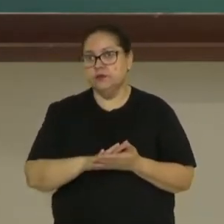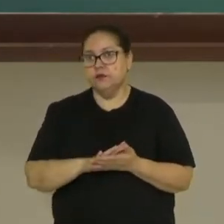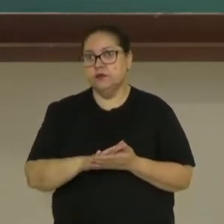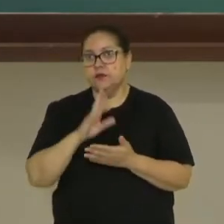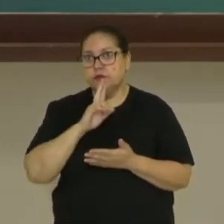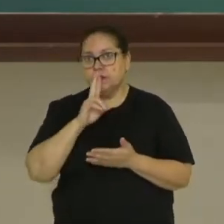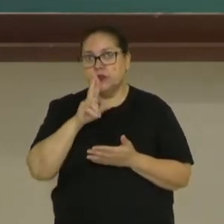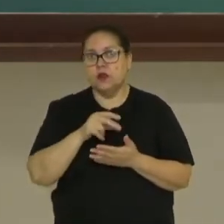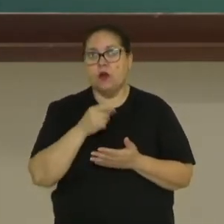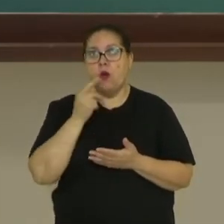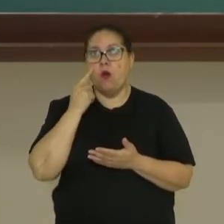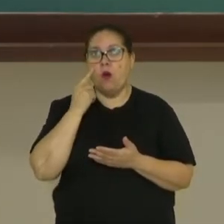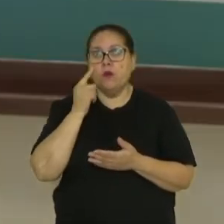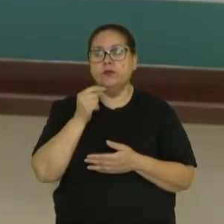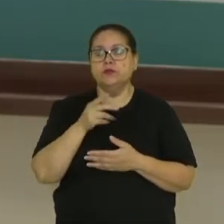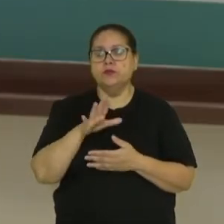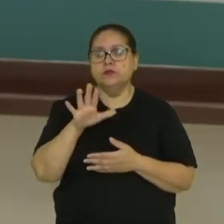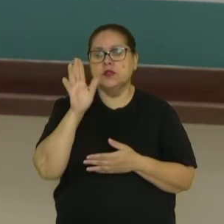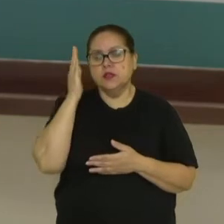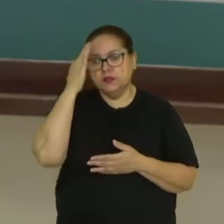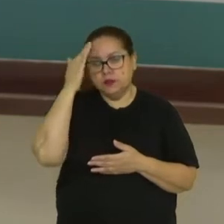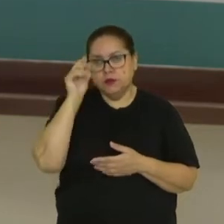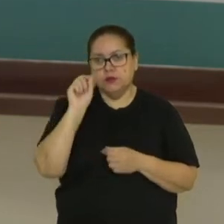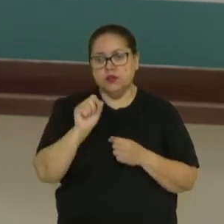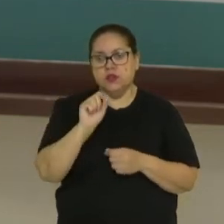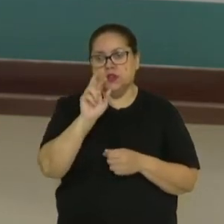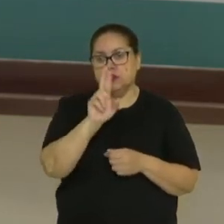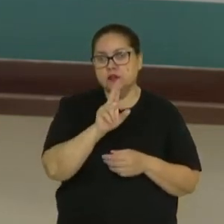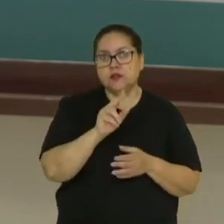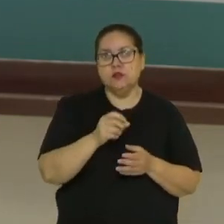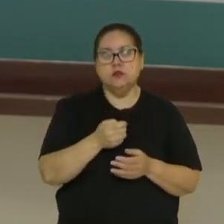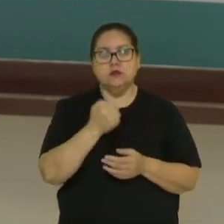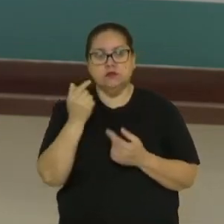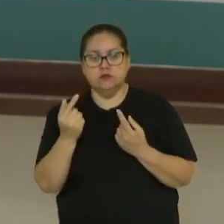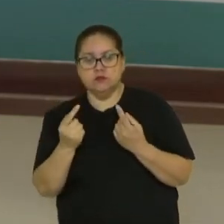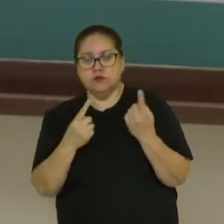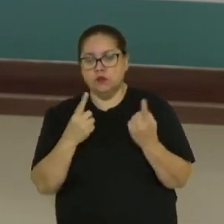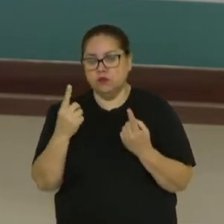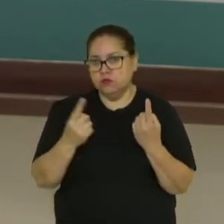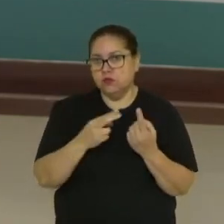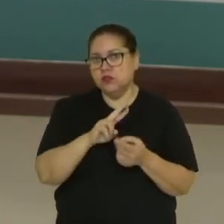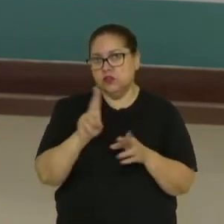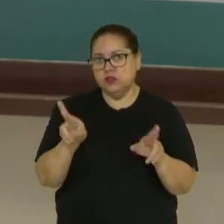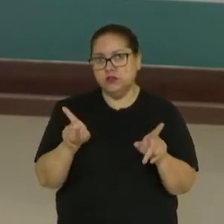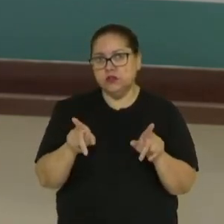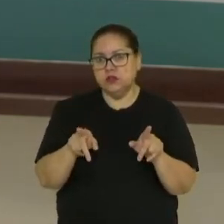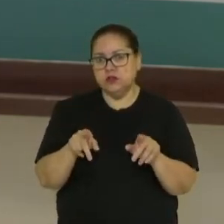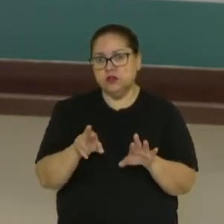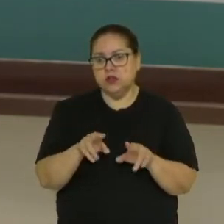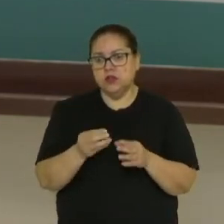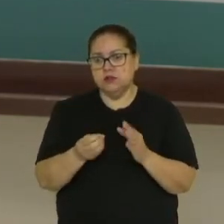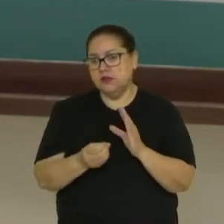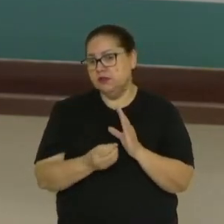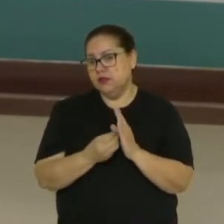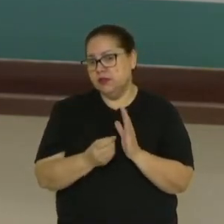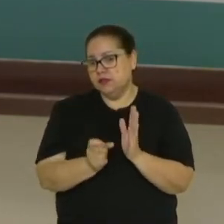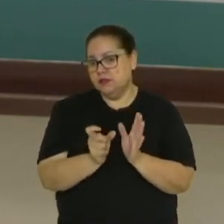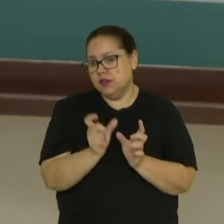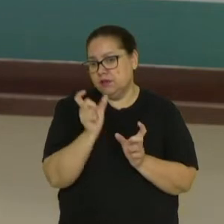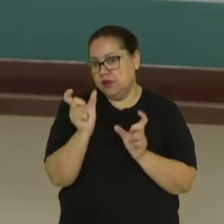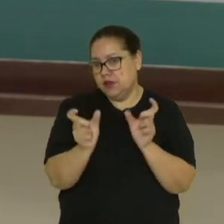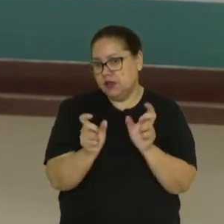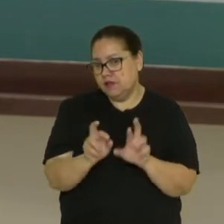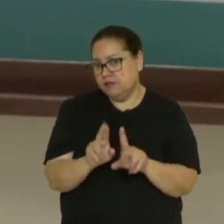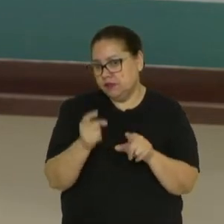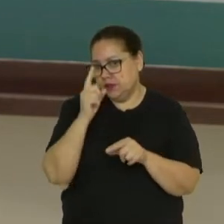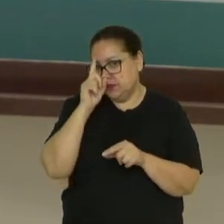então? Olha só. Então sabemos que regionalizar é uma coisa e regionalização é outra, se bem que vem da mesma raiz, né? Da